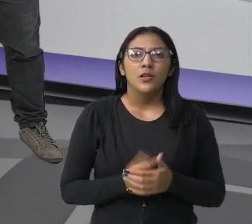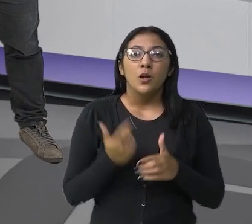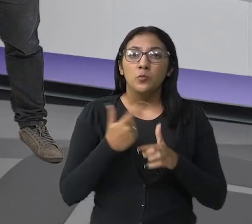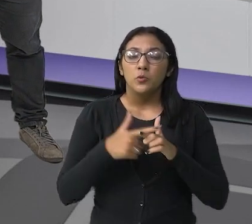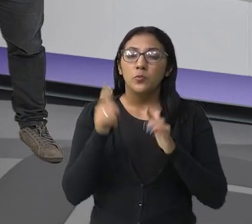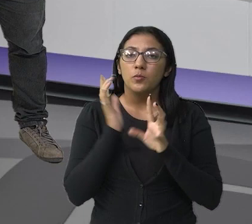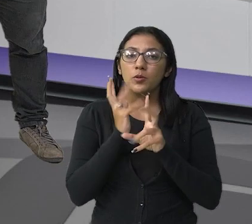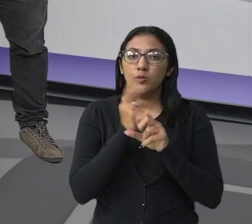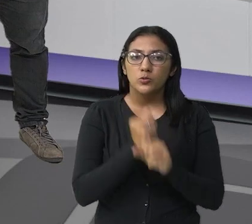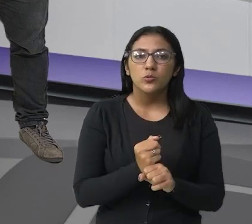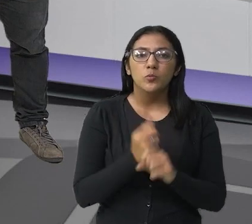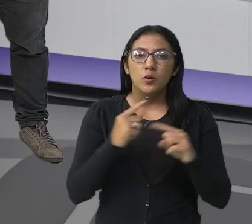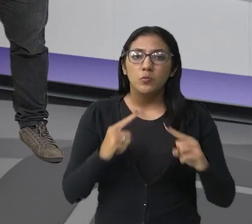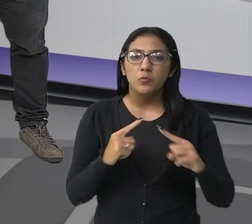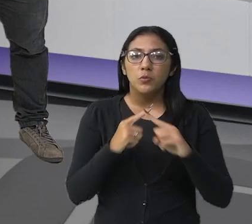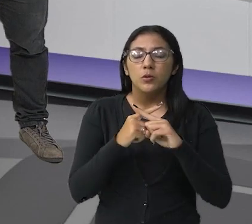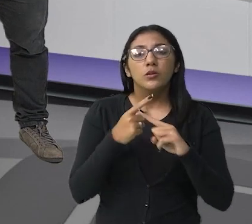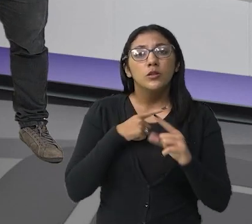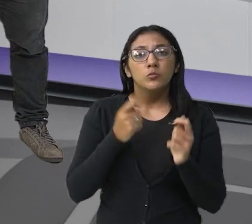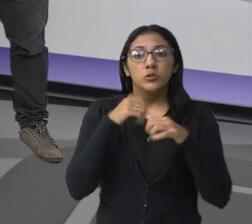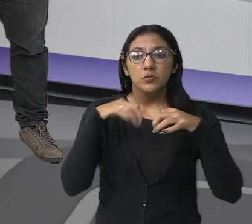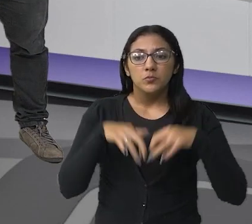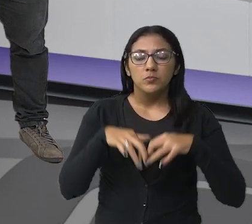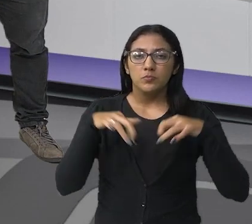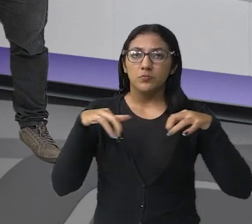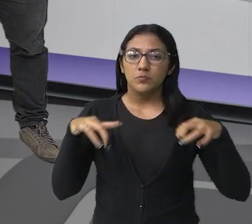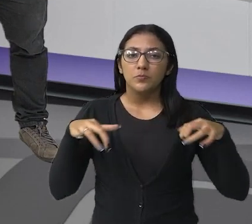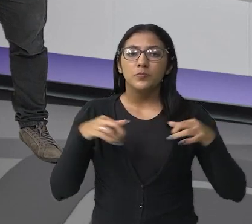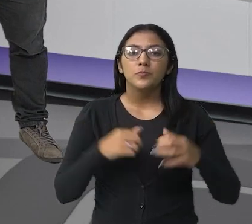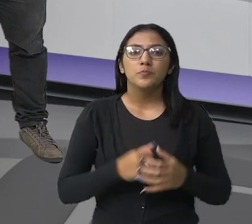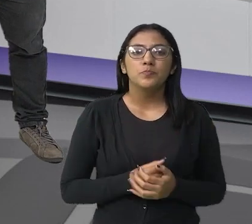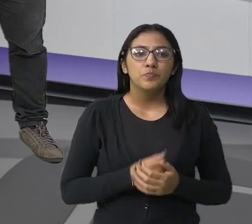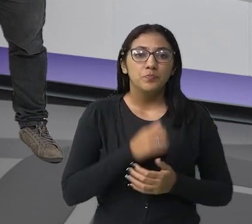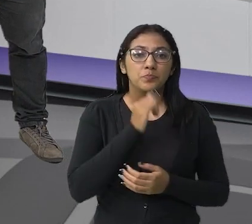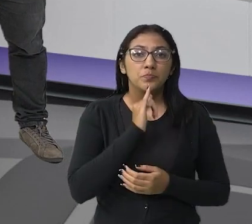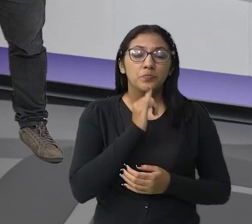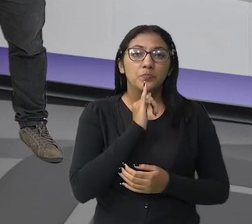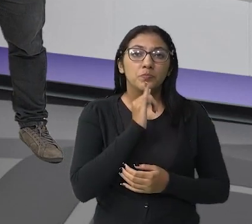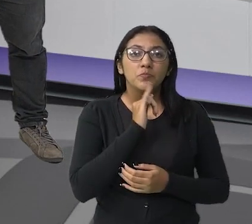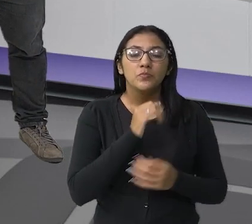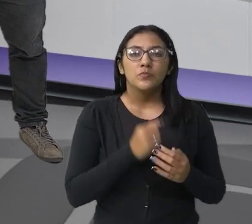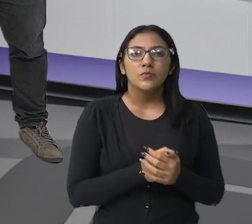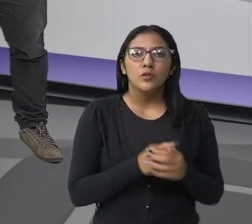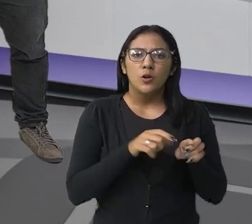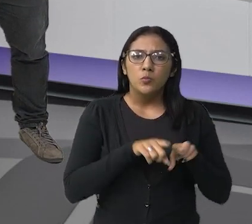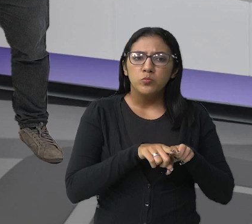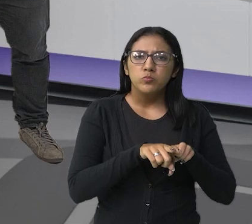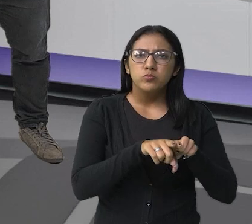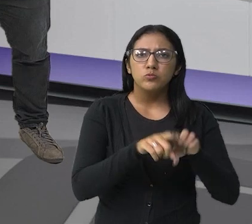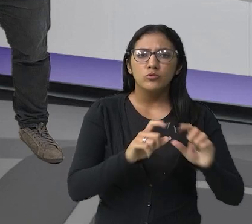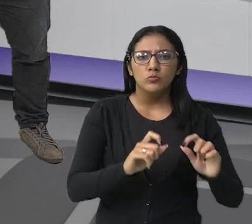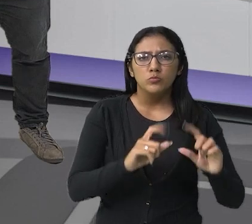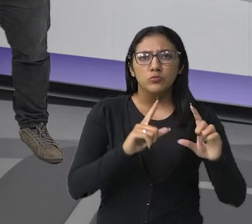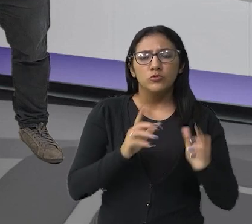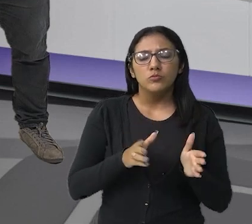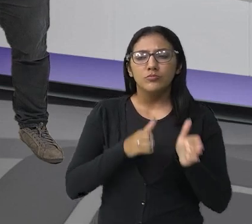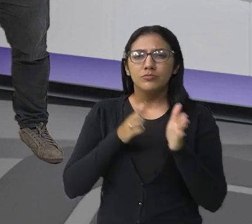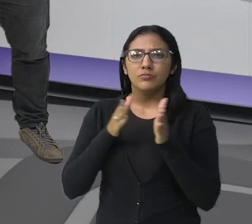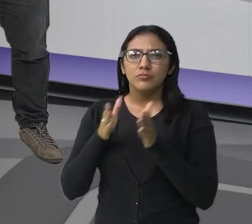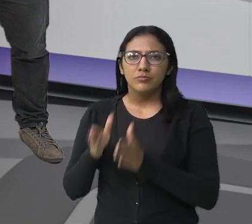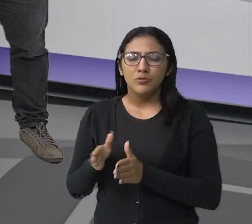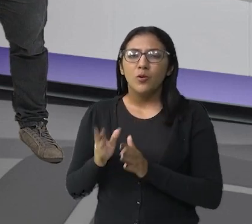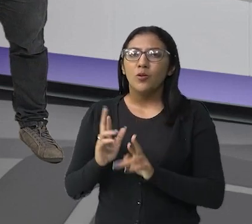envolvem regra de 3 simples podem ser separados em 2 casos, quando as grandezas são diretamente proporcionais ou